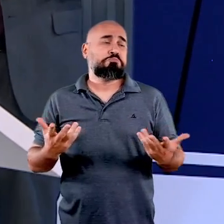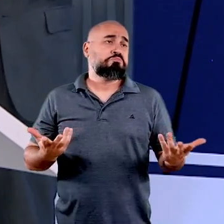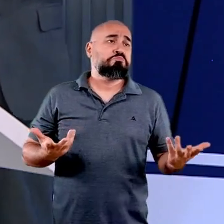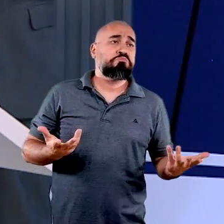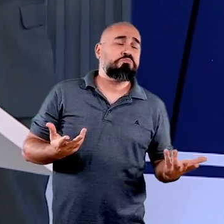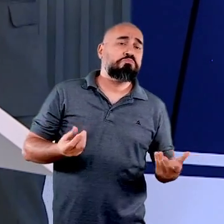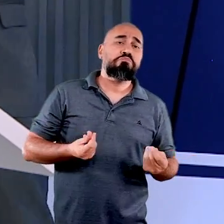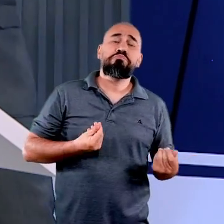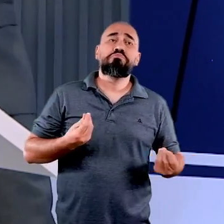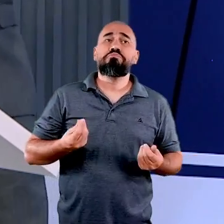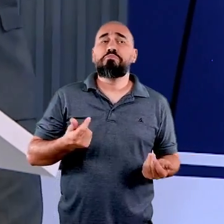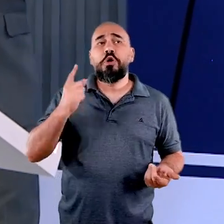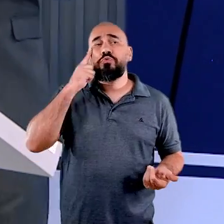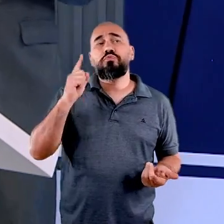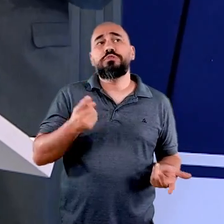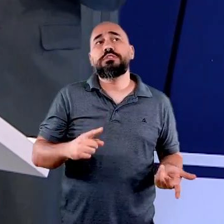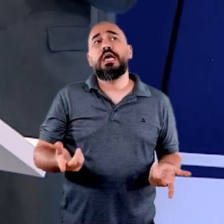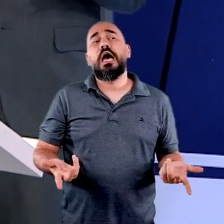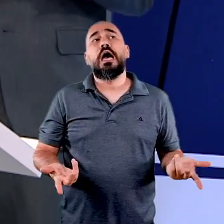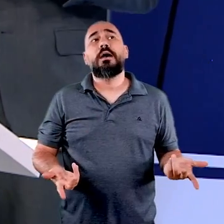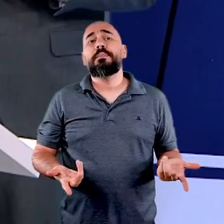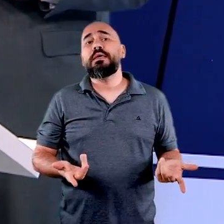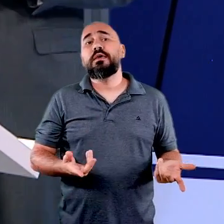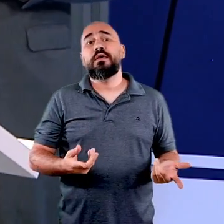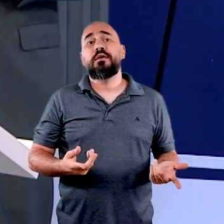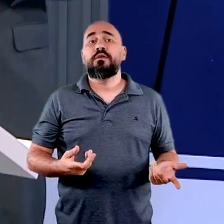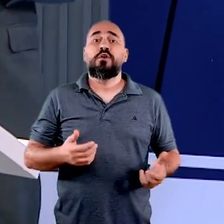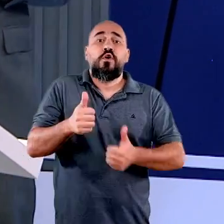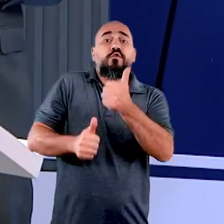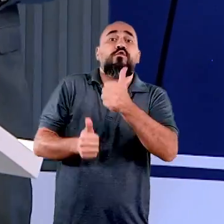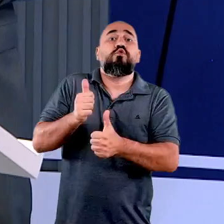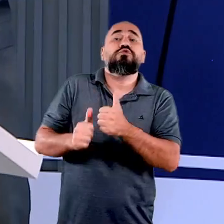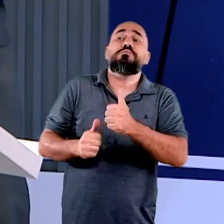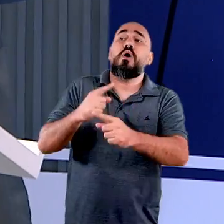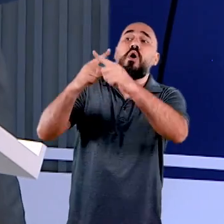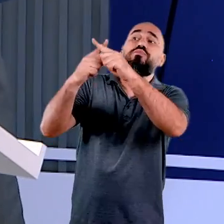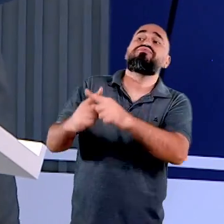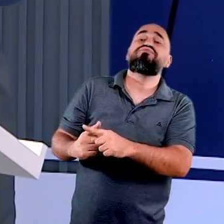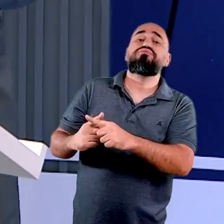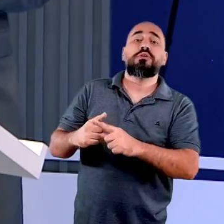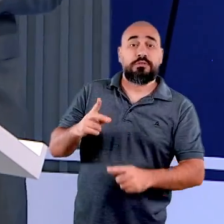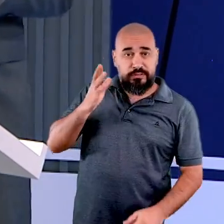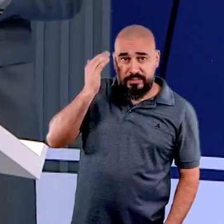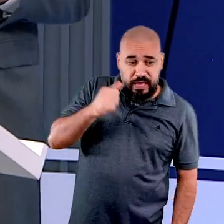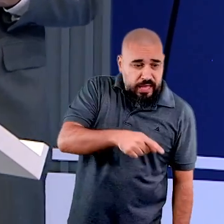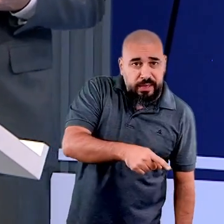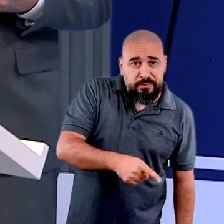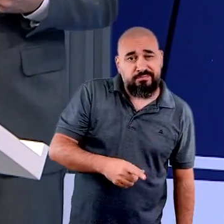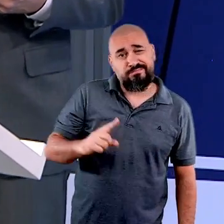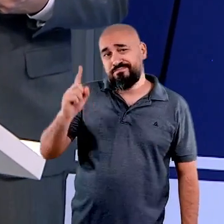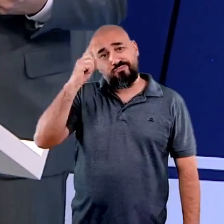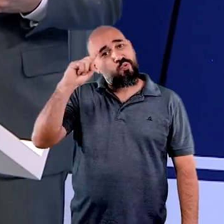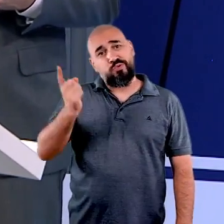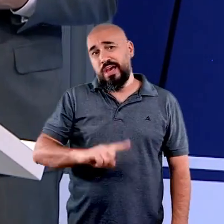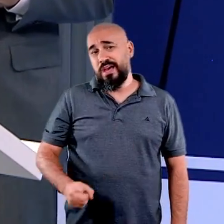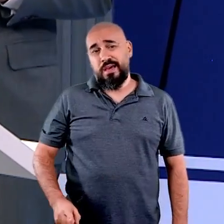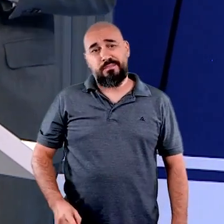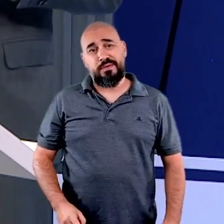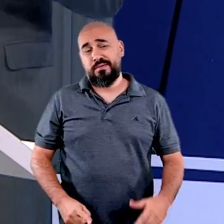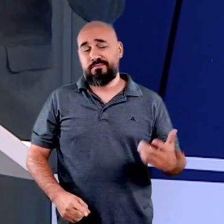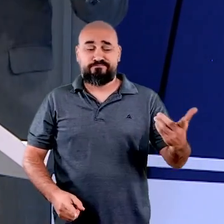morto não sabe quais são os resultados dos próximos jogos de futebol. Os mortos não